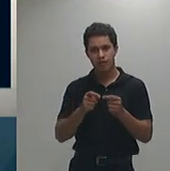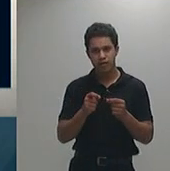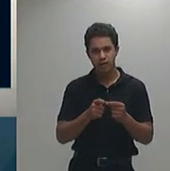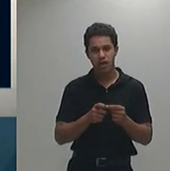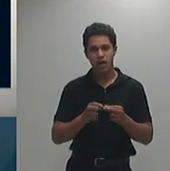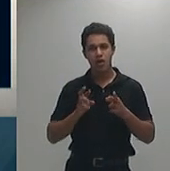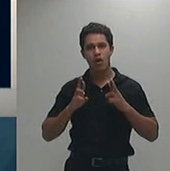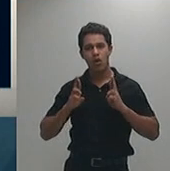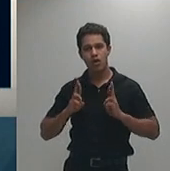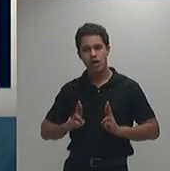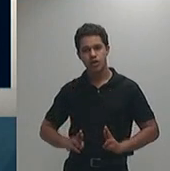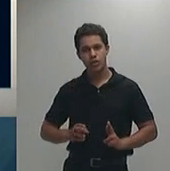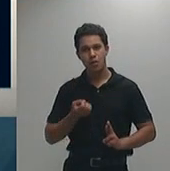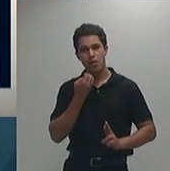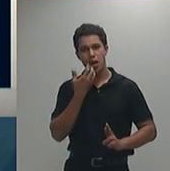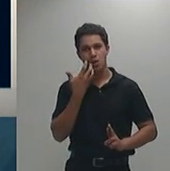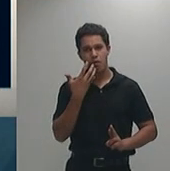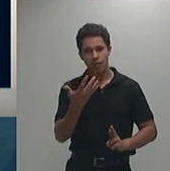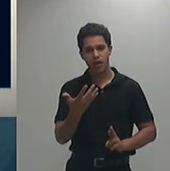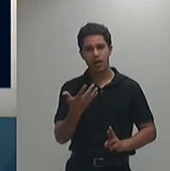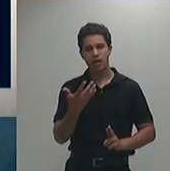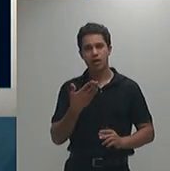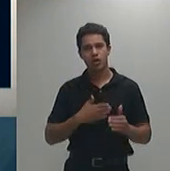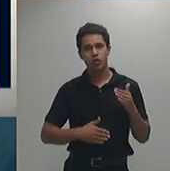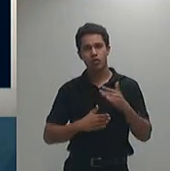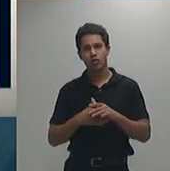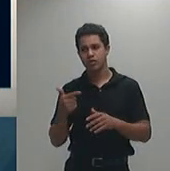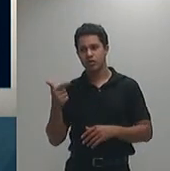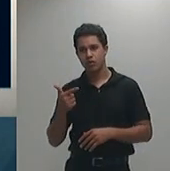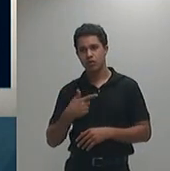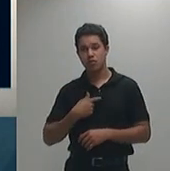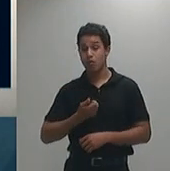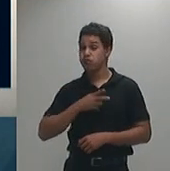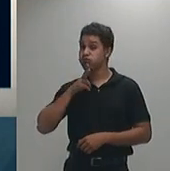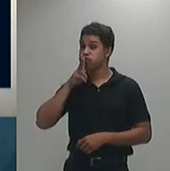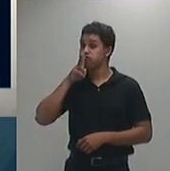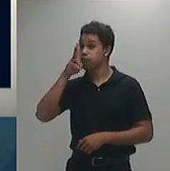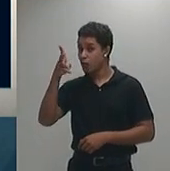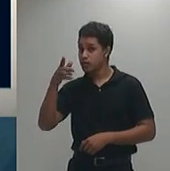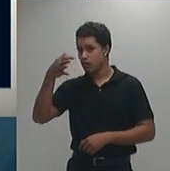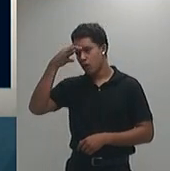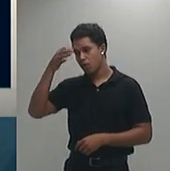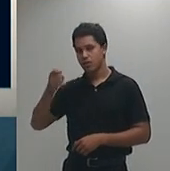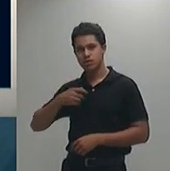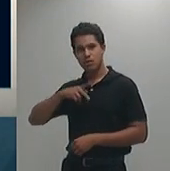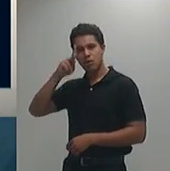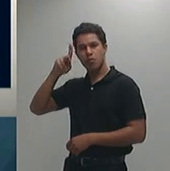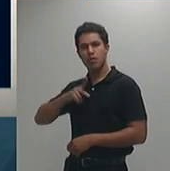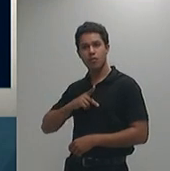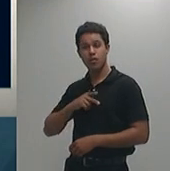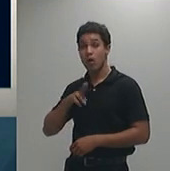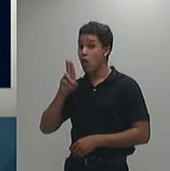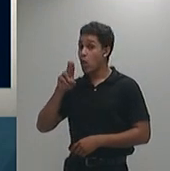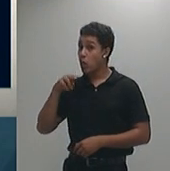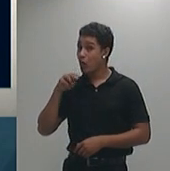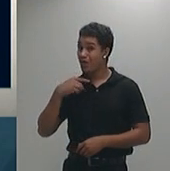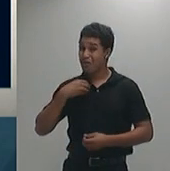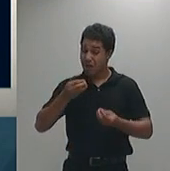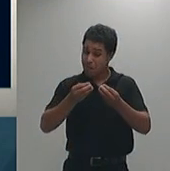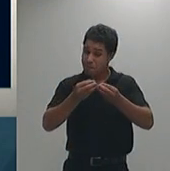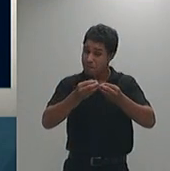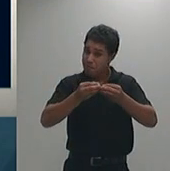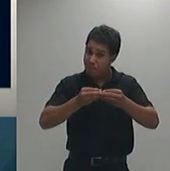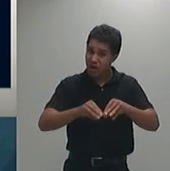para o bem do doente segundo o meu poder e entendimento nunca para causar dano ou mal a alguém